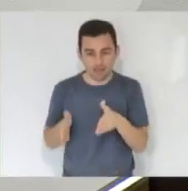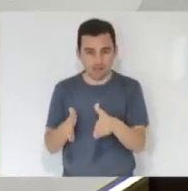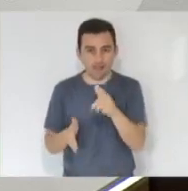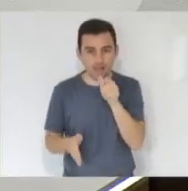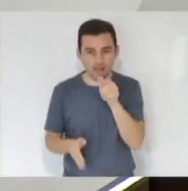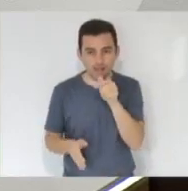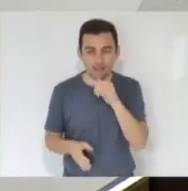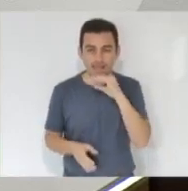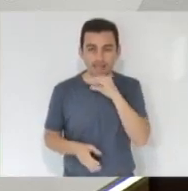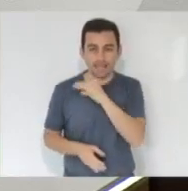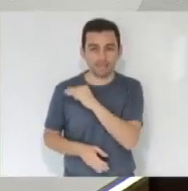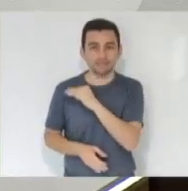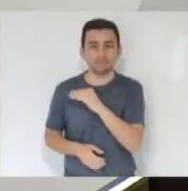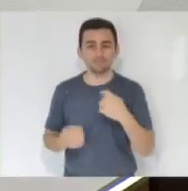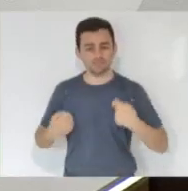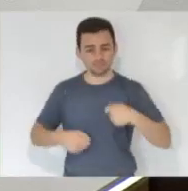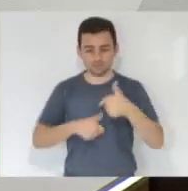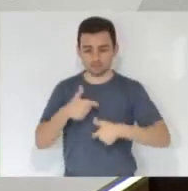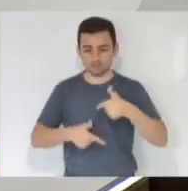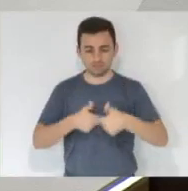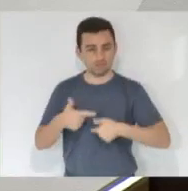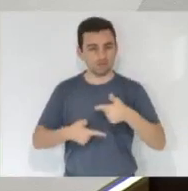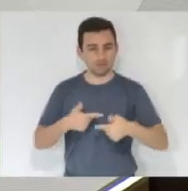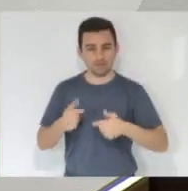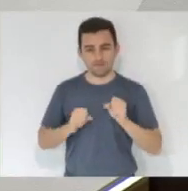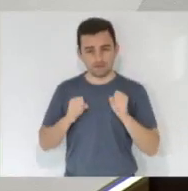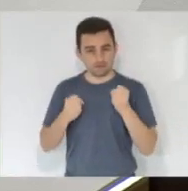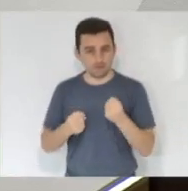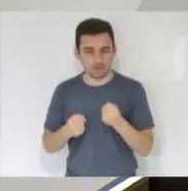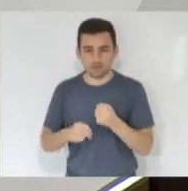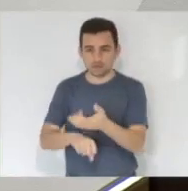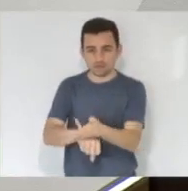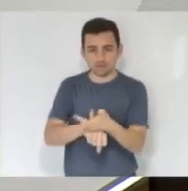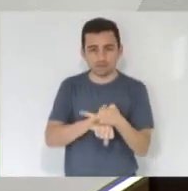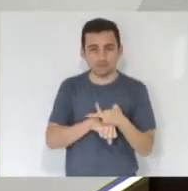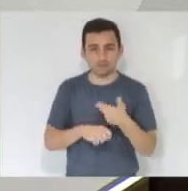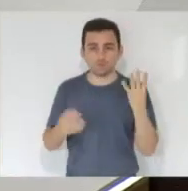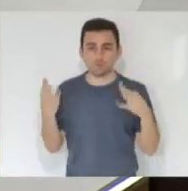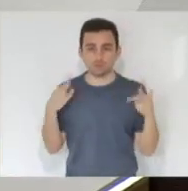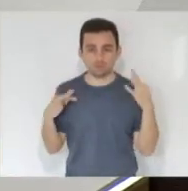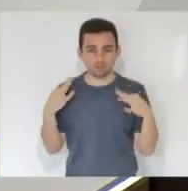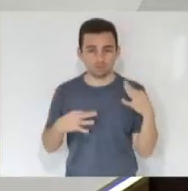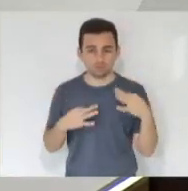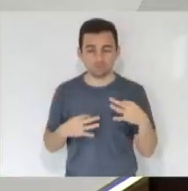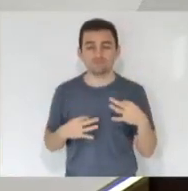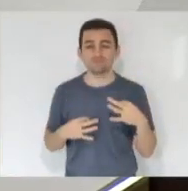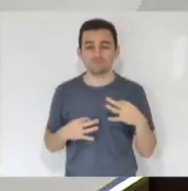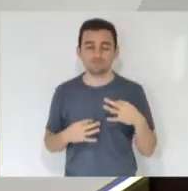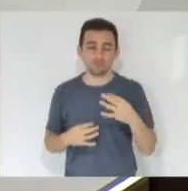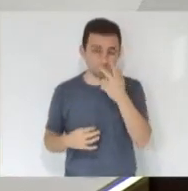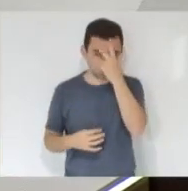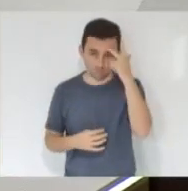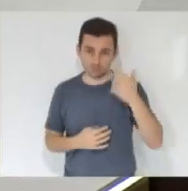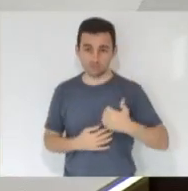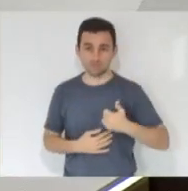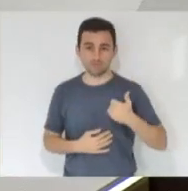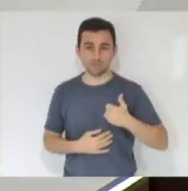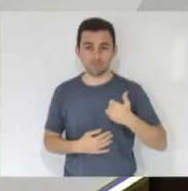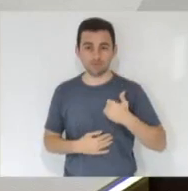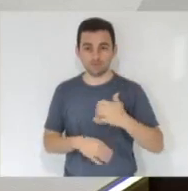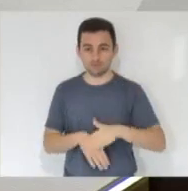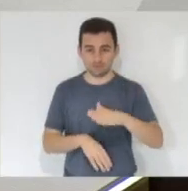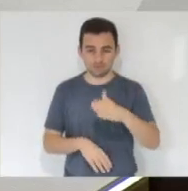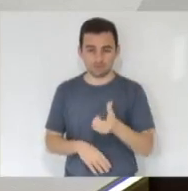trabalhar para fortalecer e atrair o turismo do mais 60. As pessoas com mais 60 anos de idade